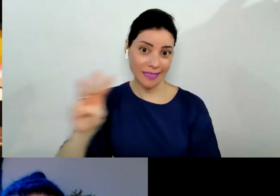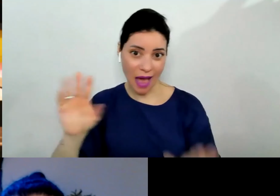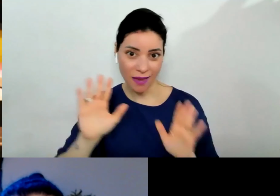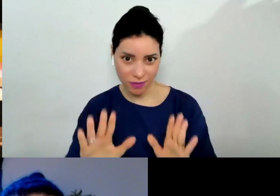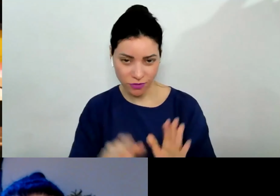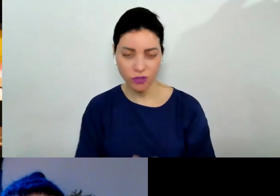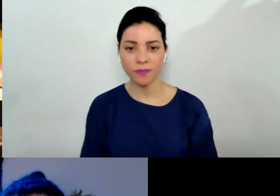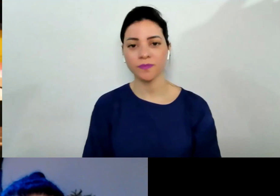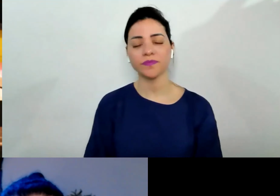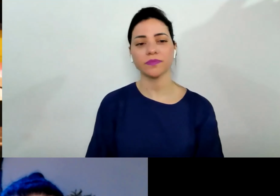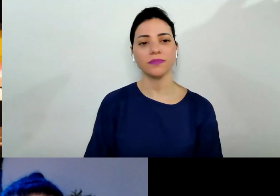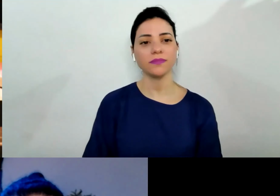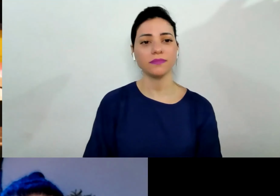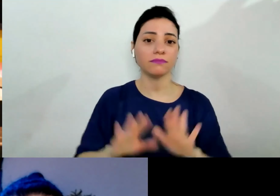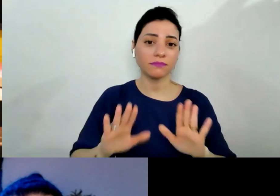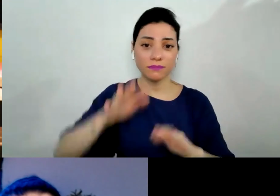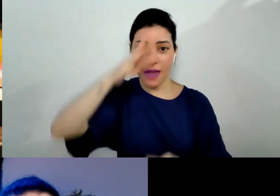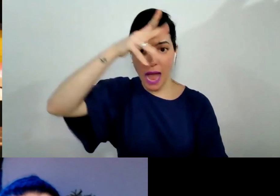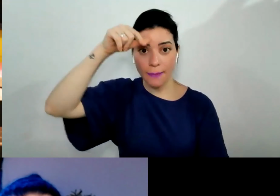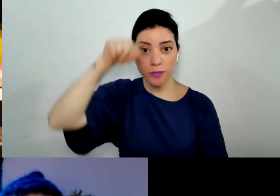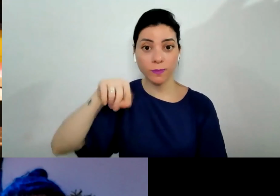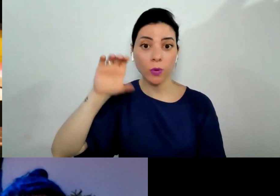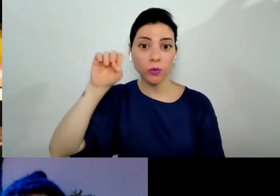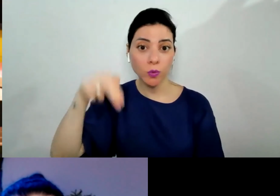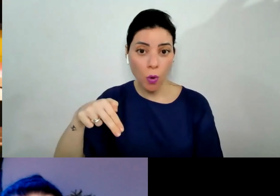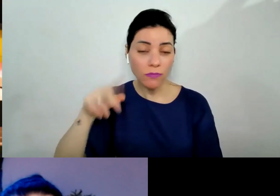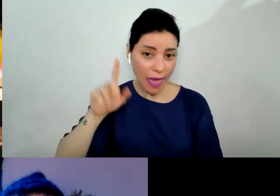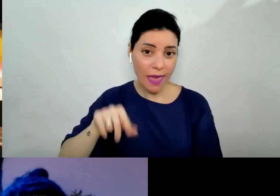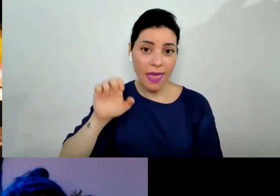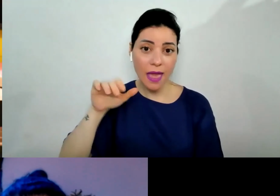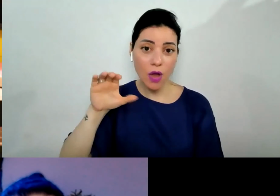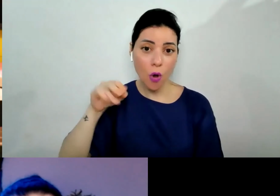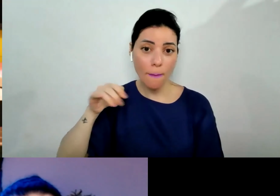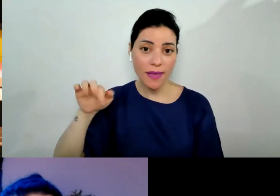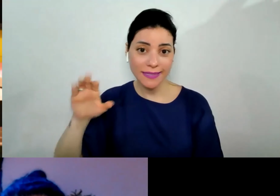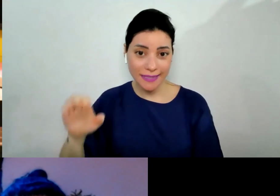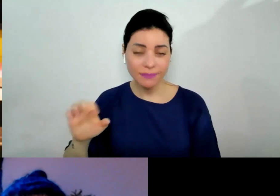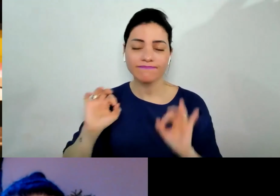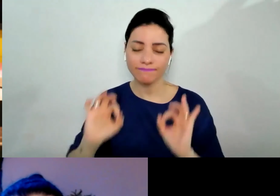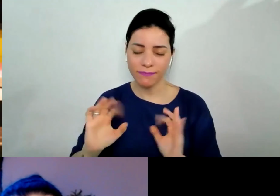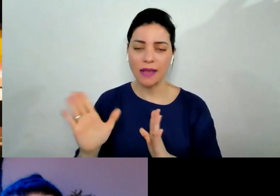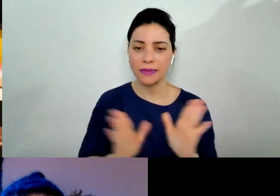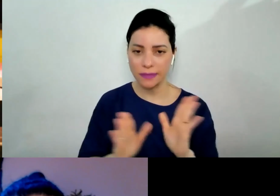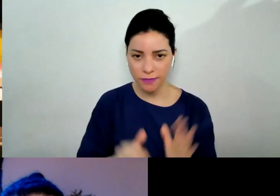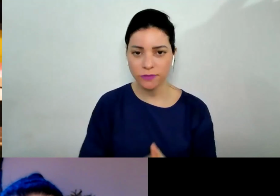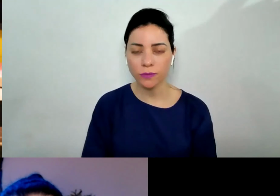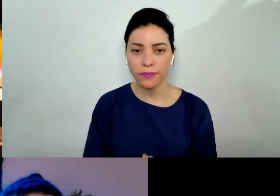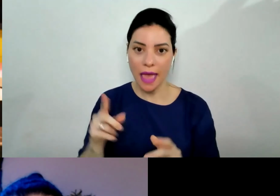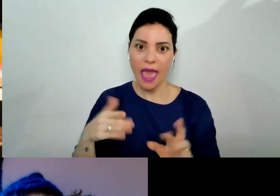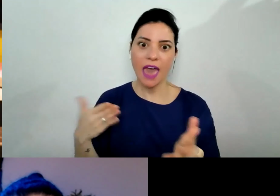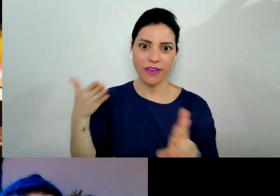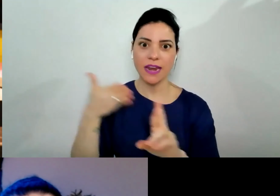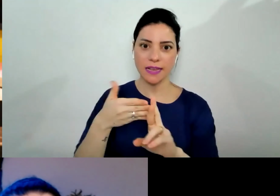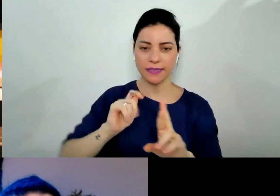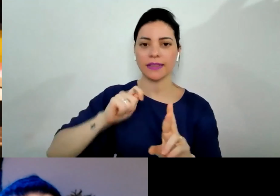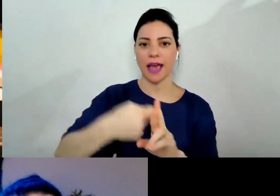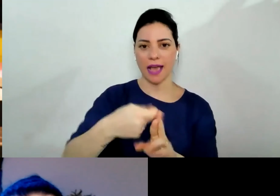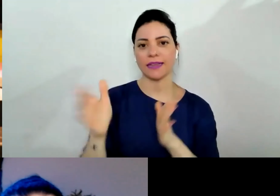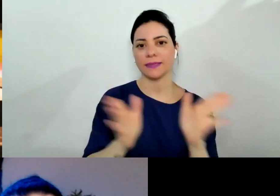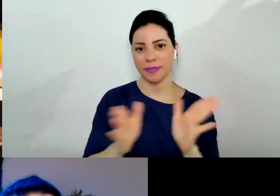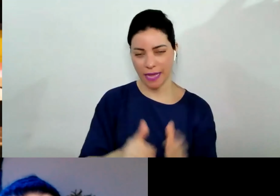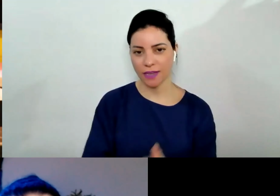a amazon.com é um e-comerce altamente acessível e a uma das referências de acessibilidade